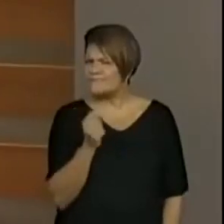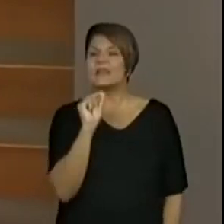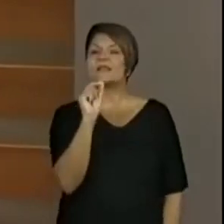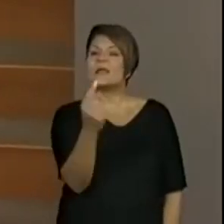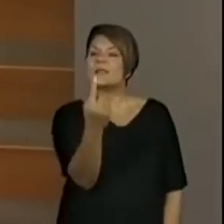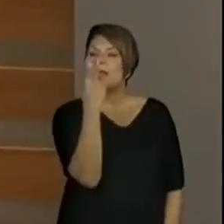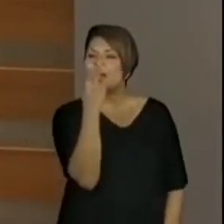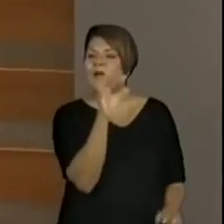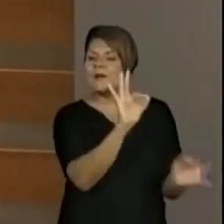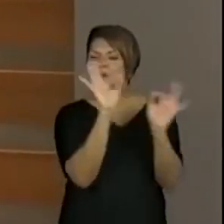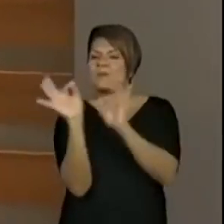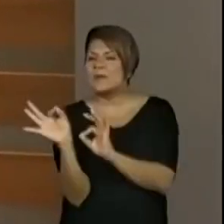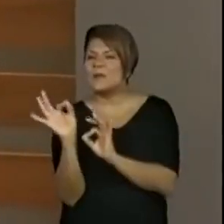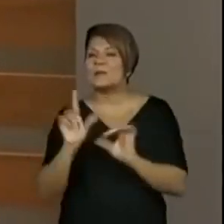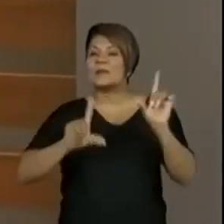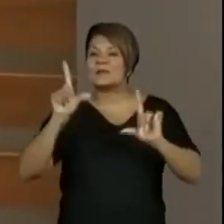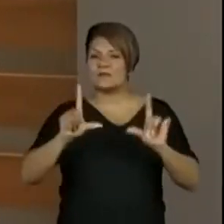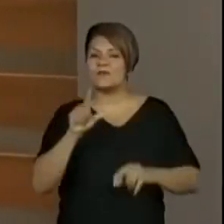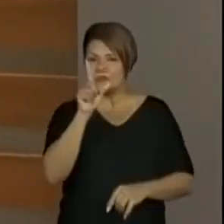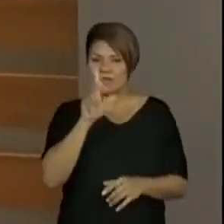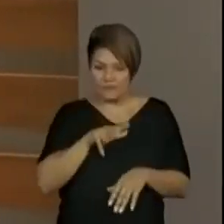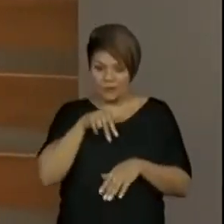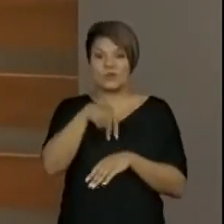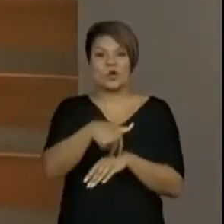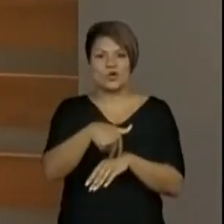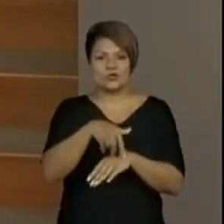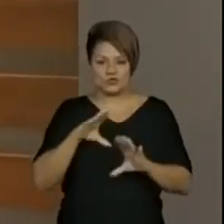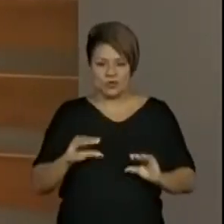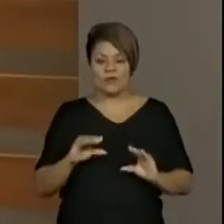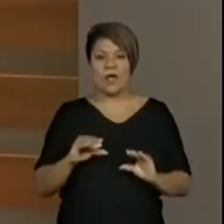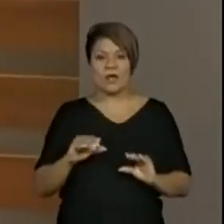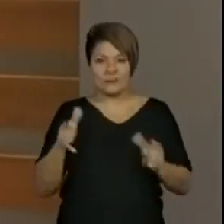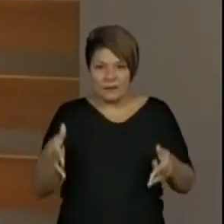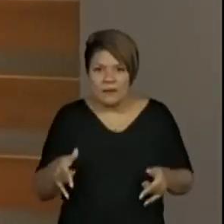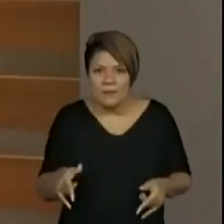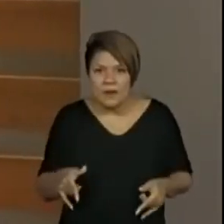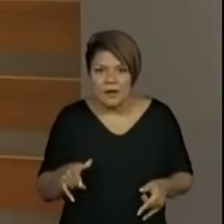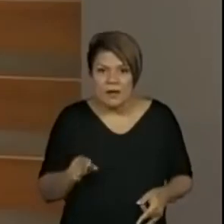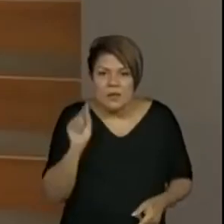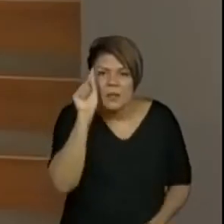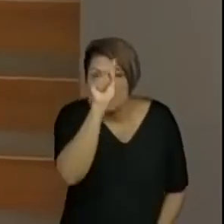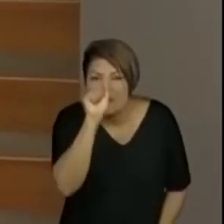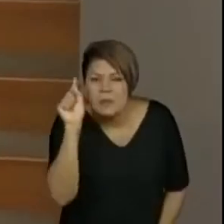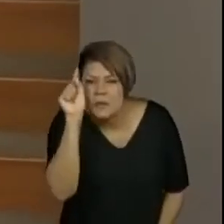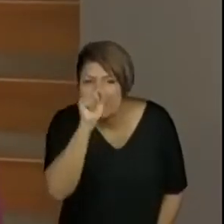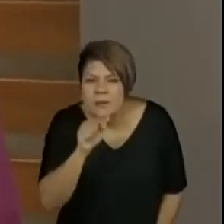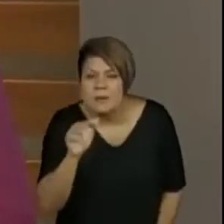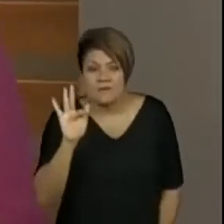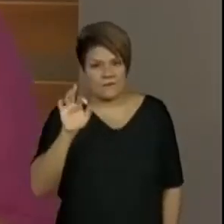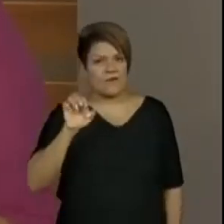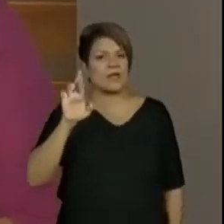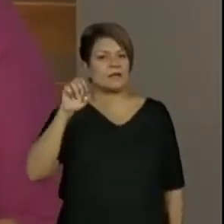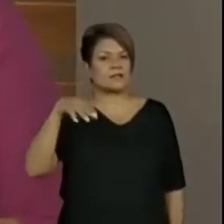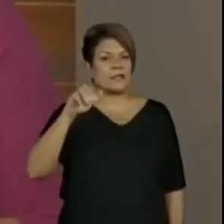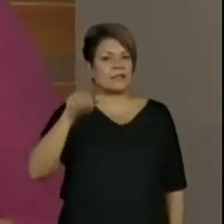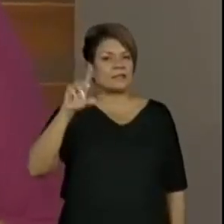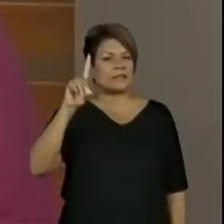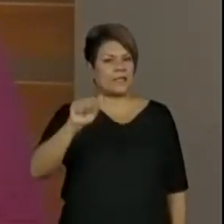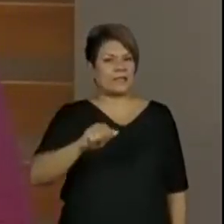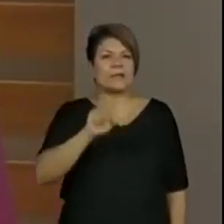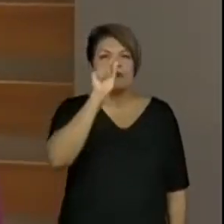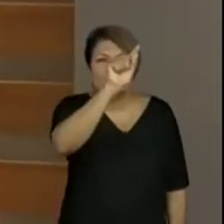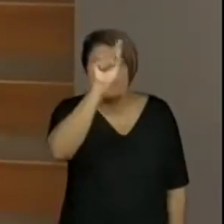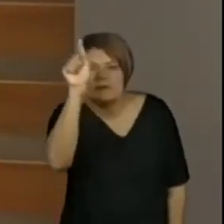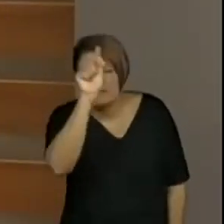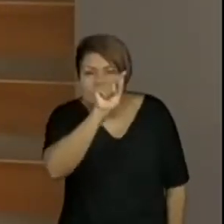acompanhando pela TV, levantou aí da cama, levantou do sofá, foi lá colocar o dedinho? Fernandinha, vai lá, coloca o dedinho.